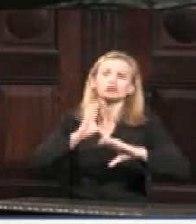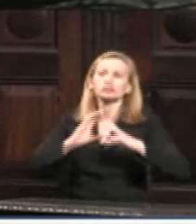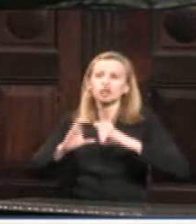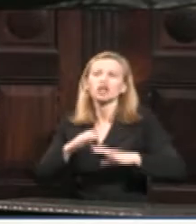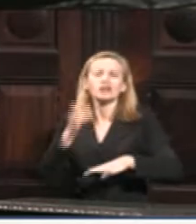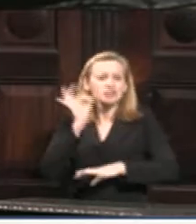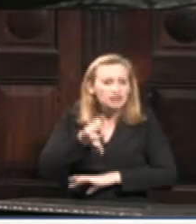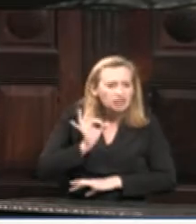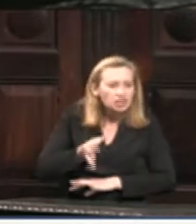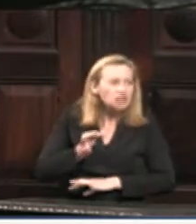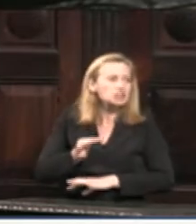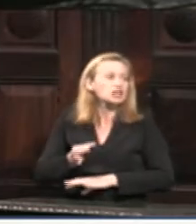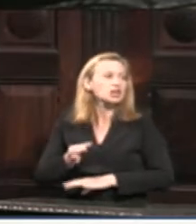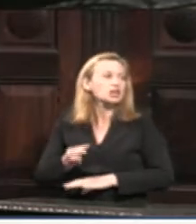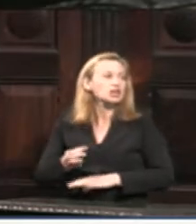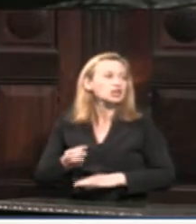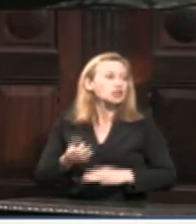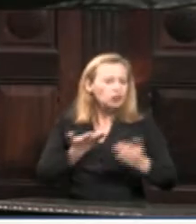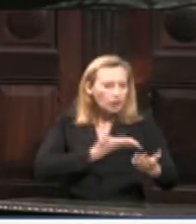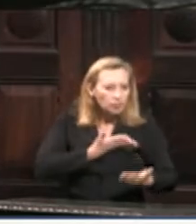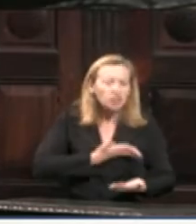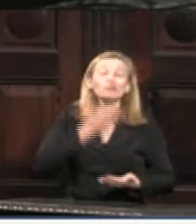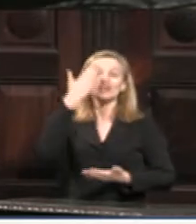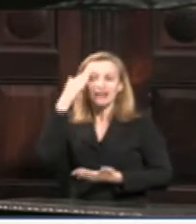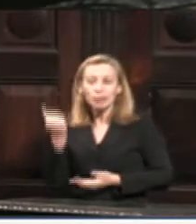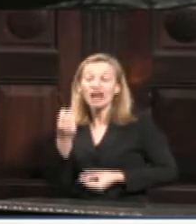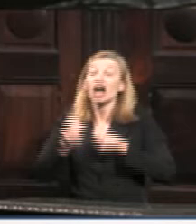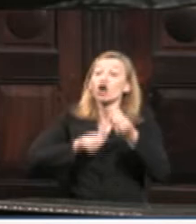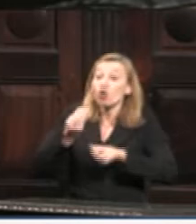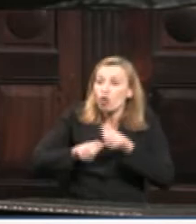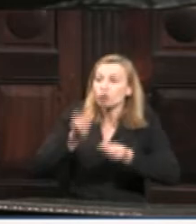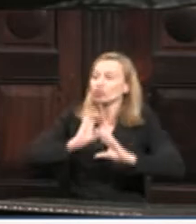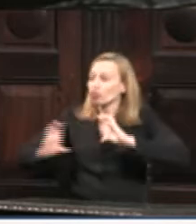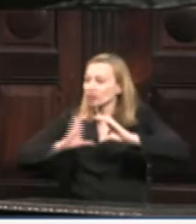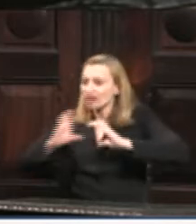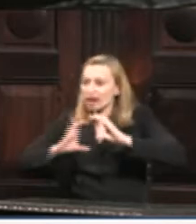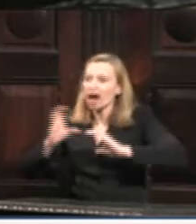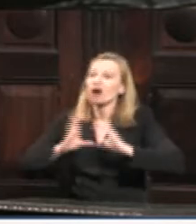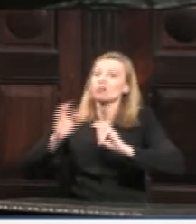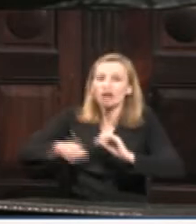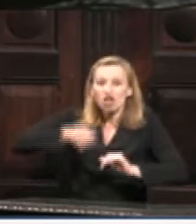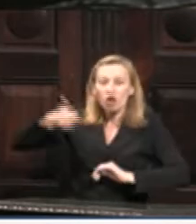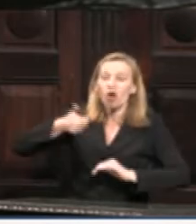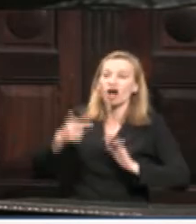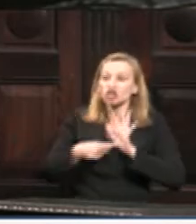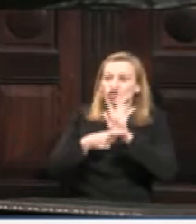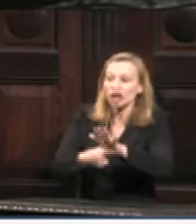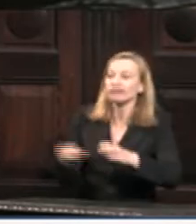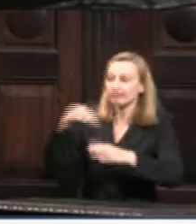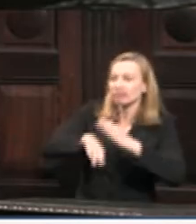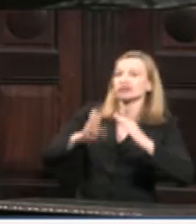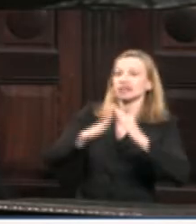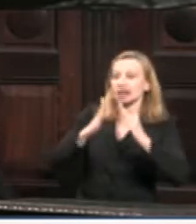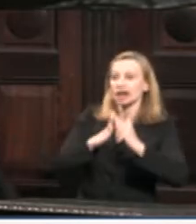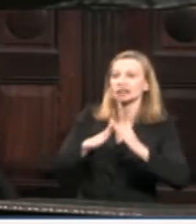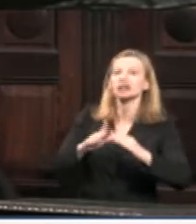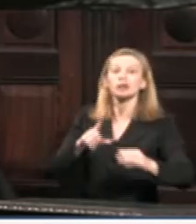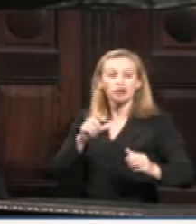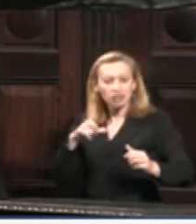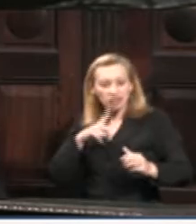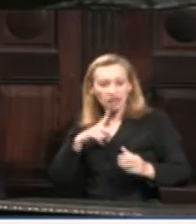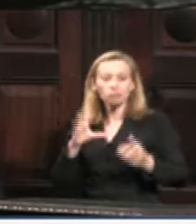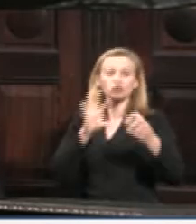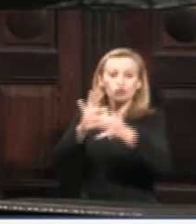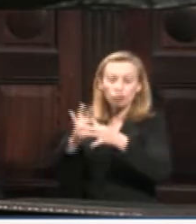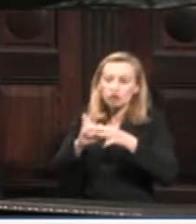Vossa Excelência, saberá dialogar com as mais diversas bancadas dessa casa, para que a gente possa buscar a unidade e